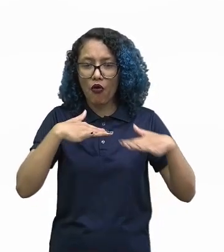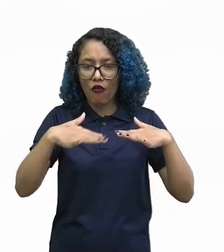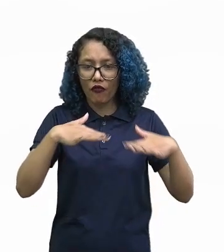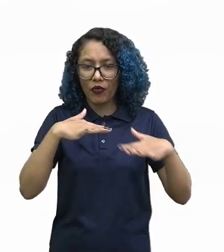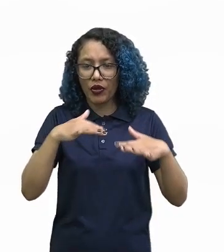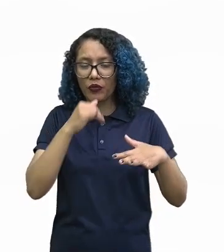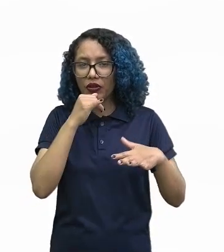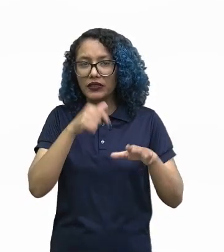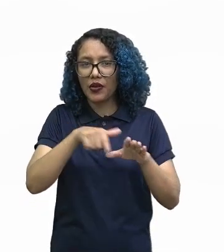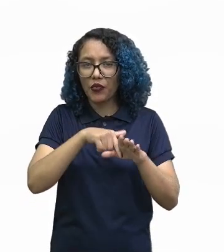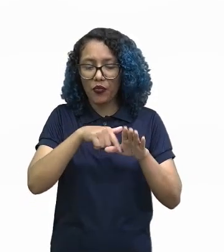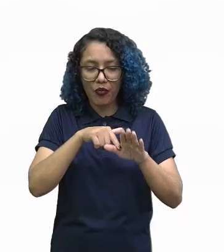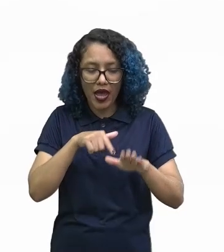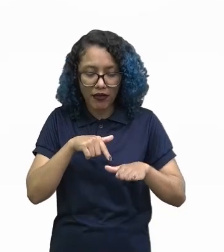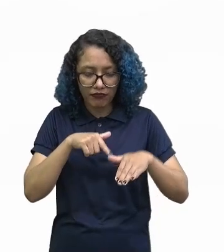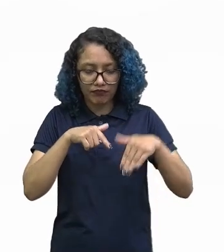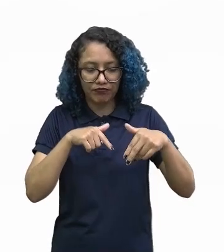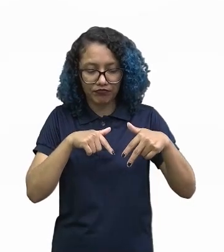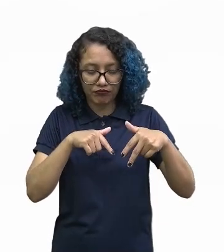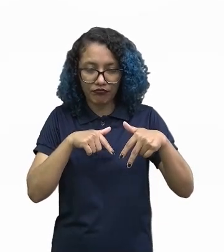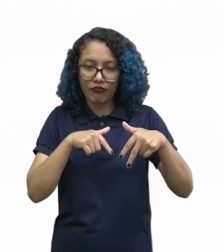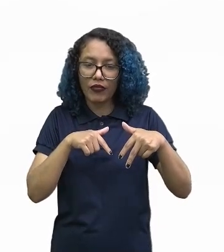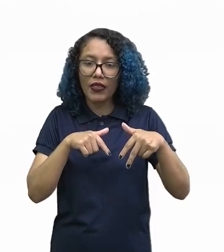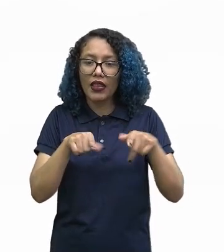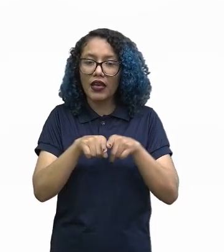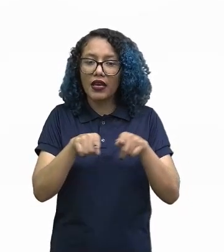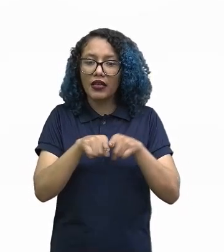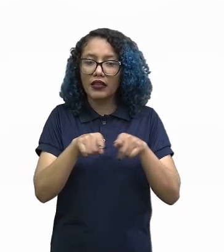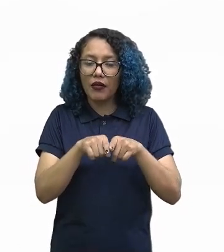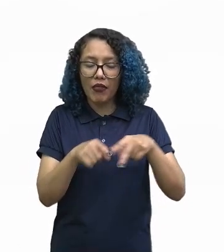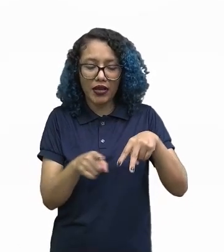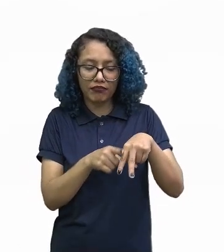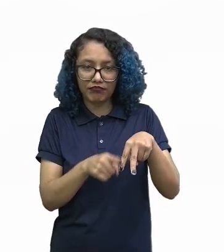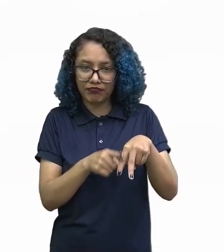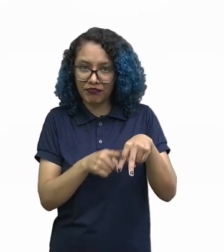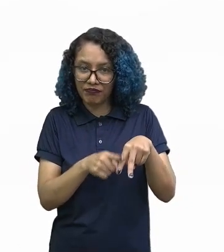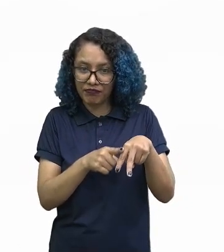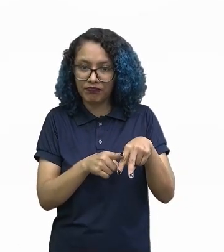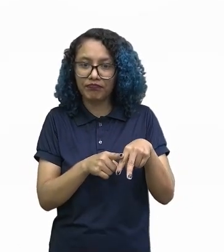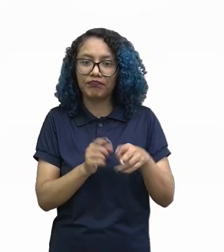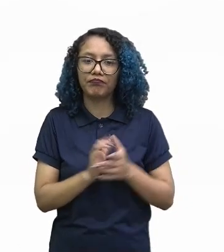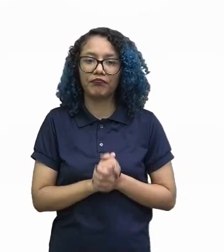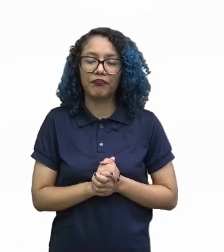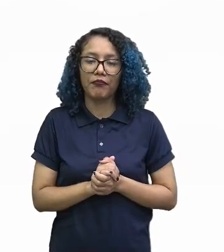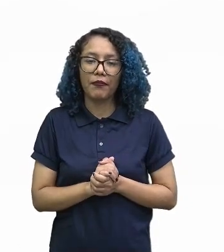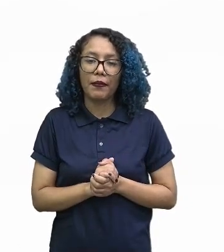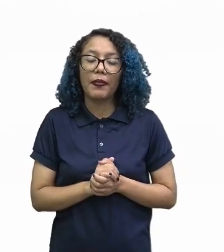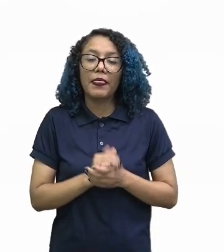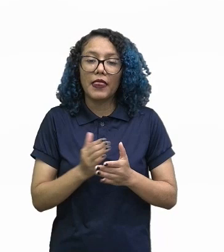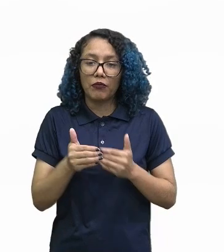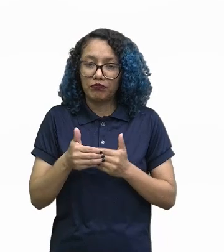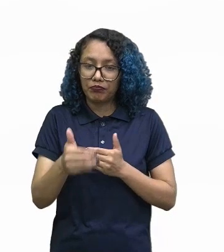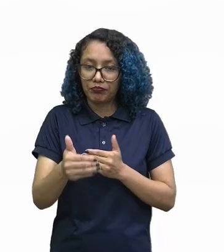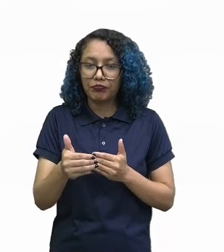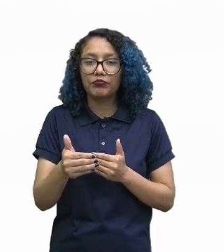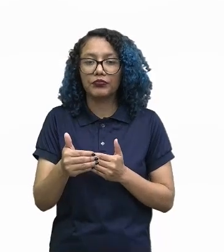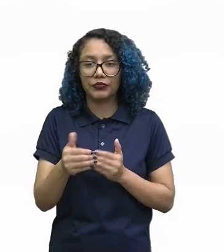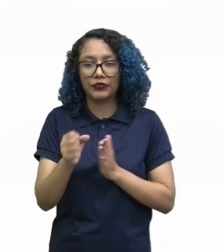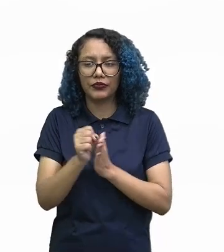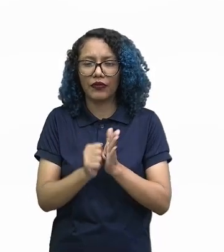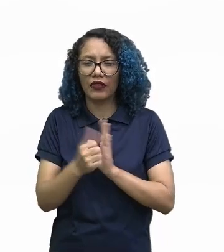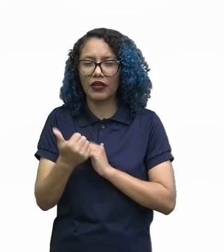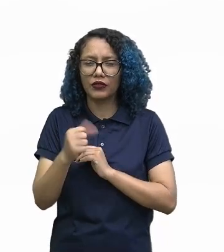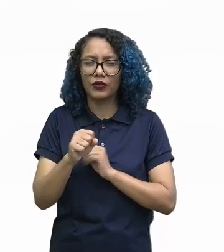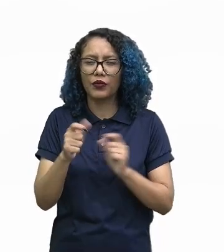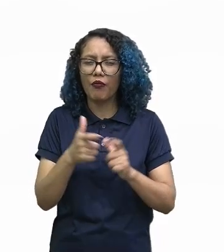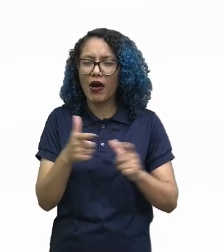ponta dos pés e pelos membros inferiores. A partir do século XVIII, a maioria